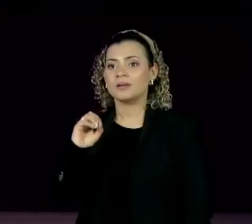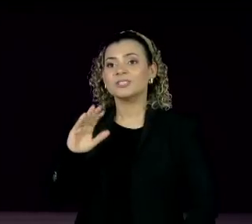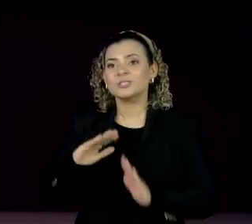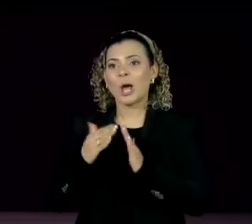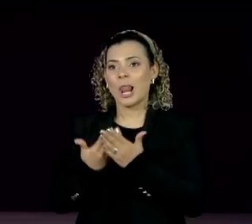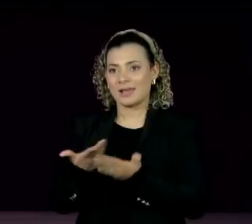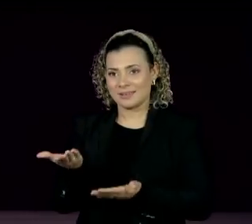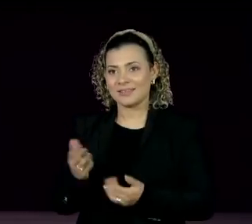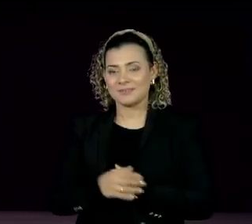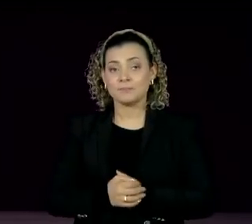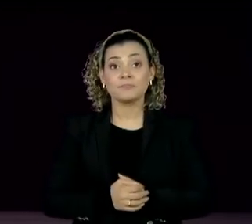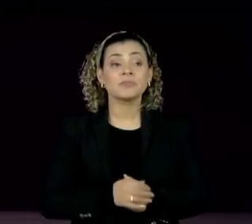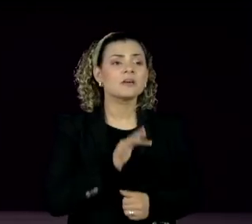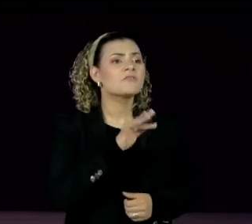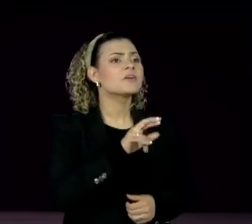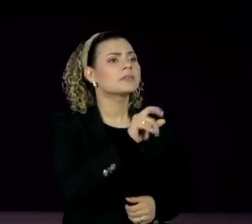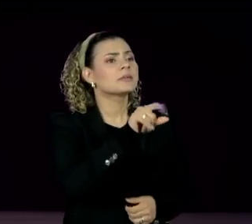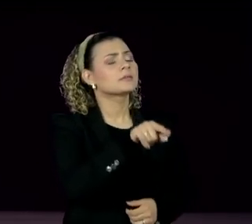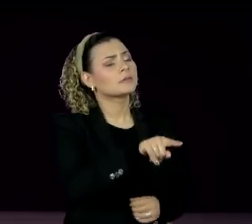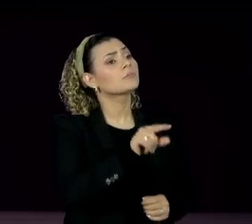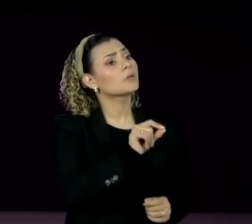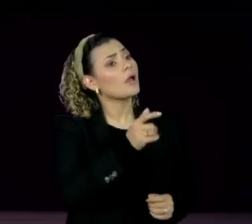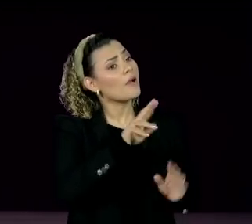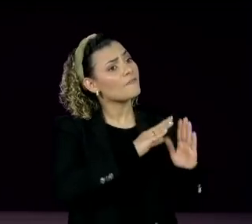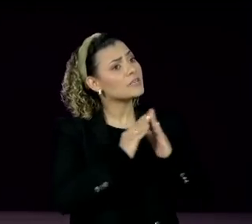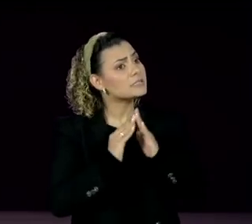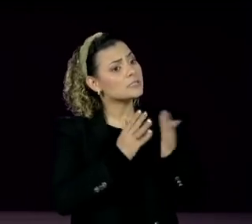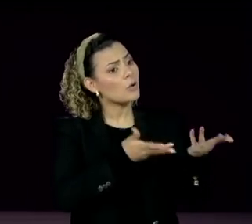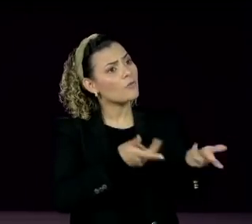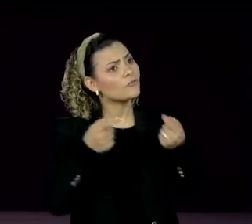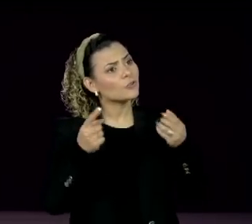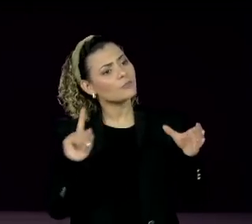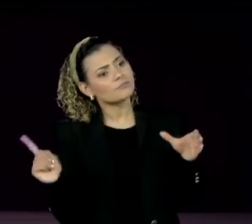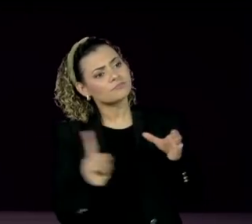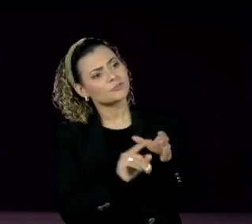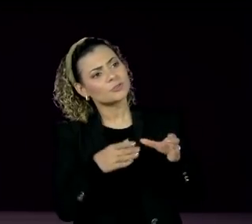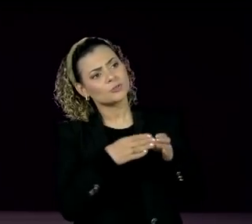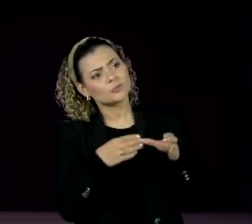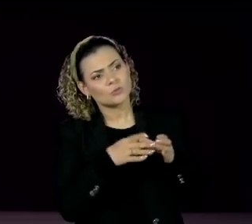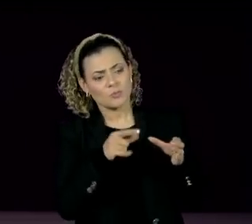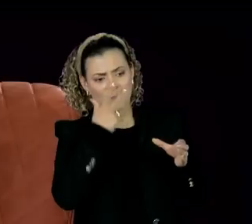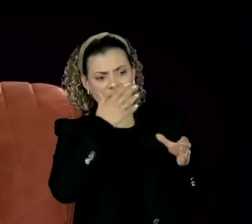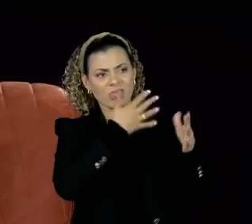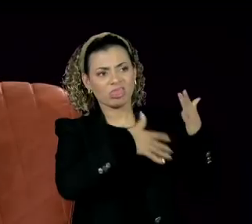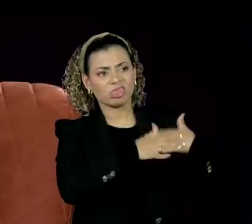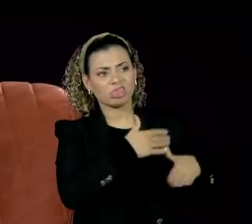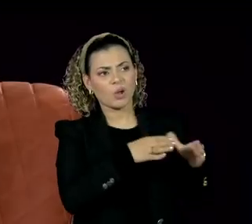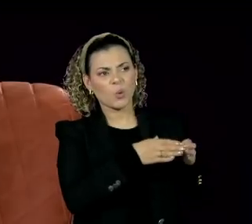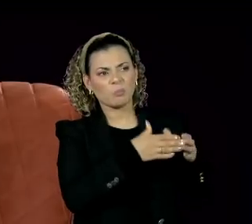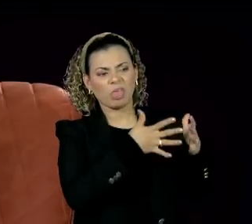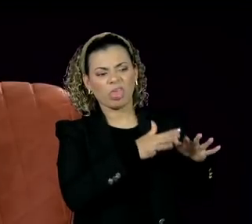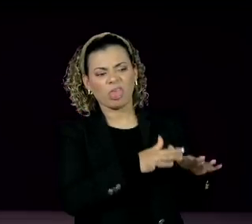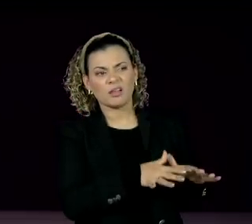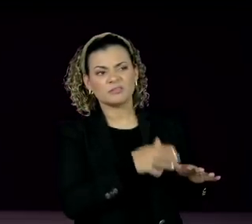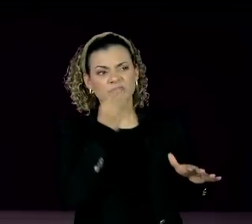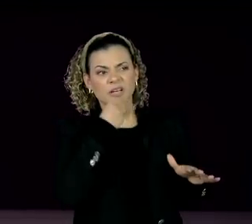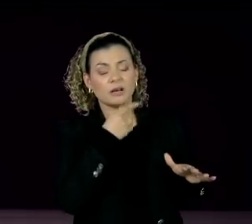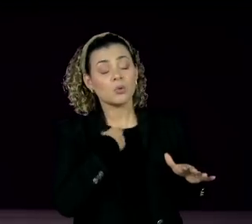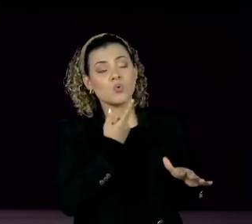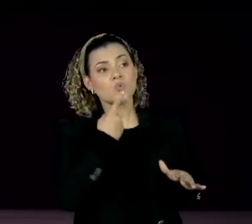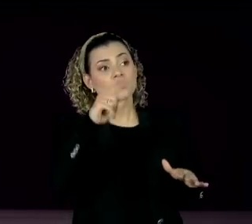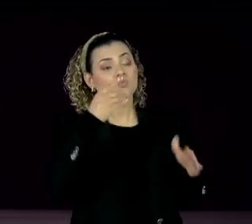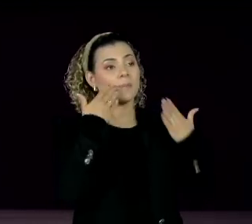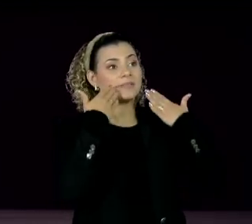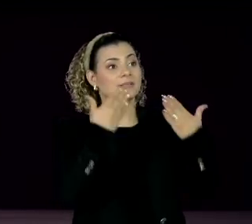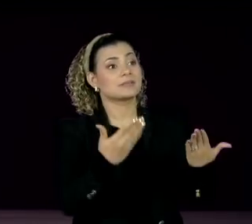Fernanda, diz a lenda que uma vizinha sua te convidou para ir cantar numa banda que não ia lá muito bem das pernas, tal. Parece que ia ser a última apresentação